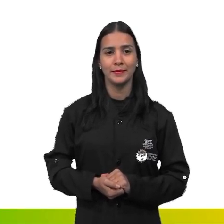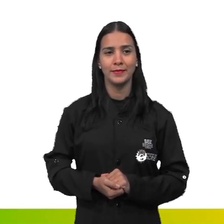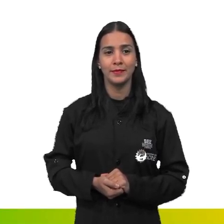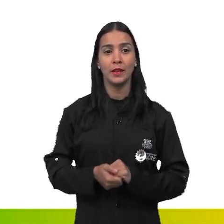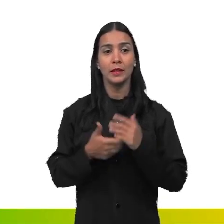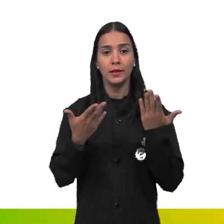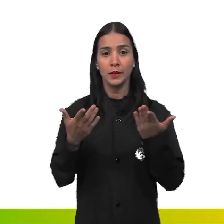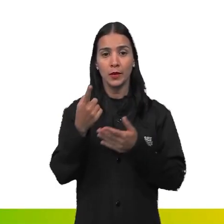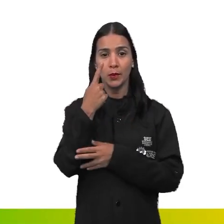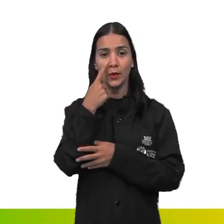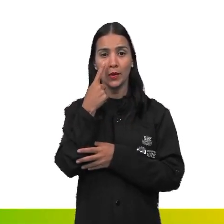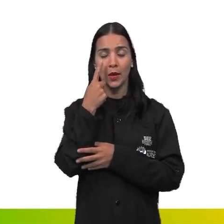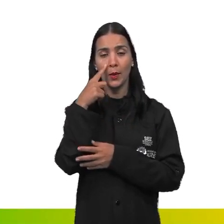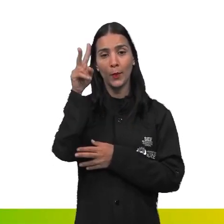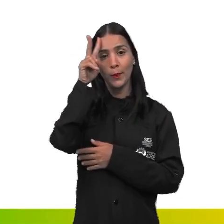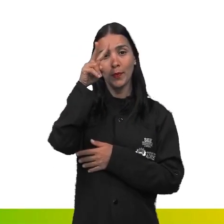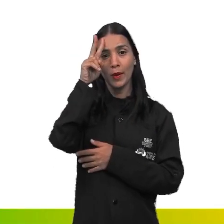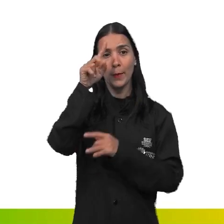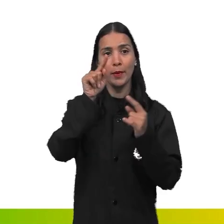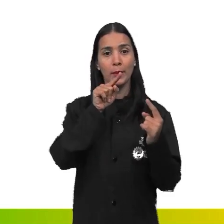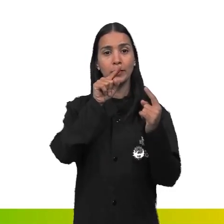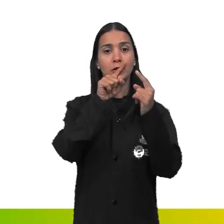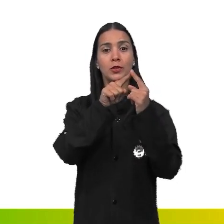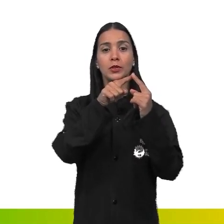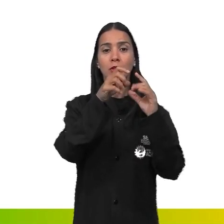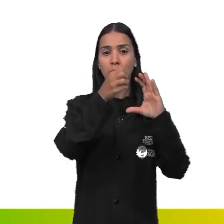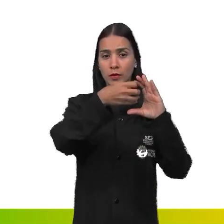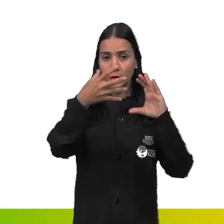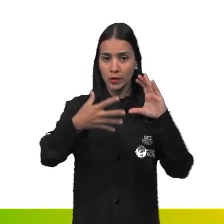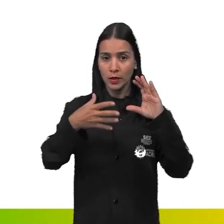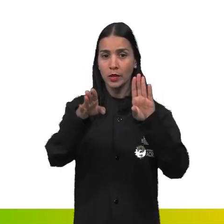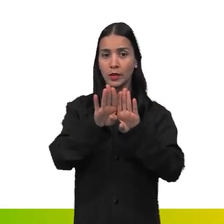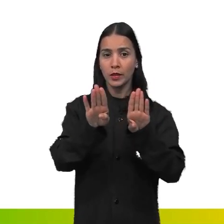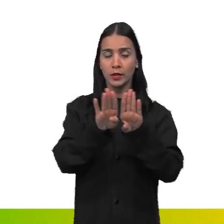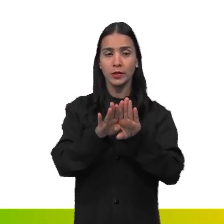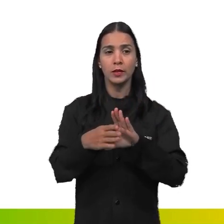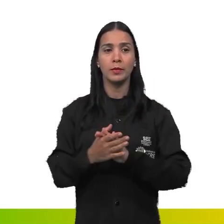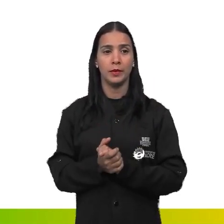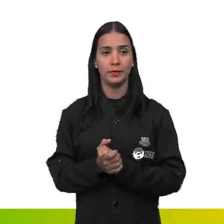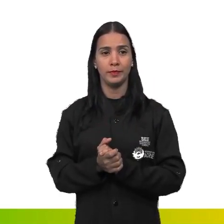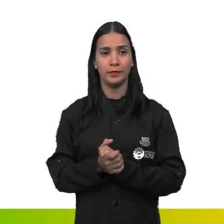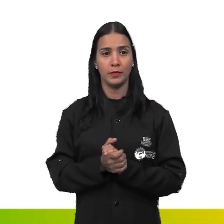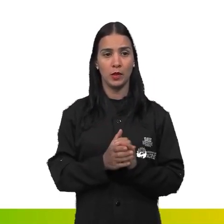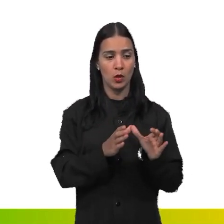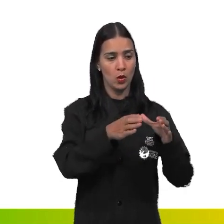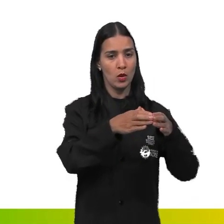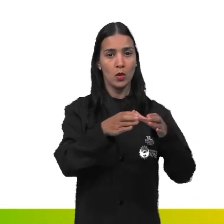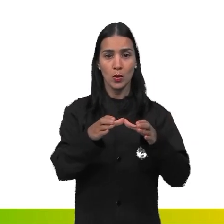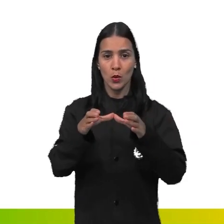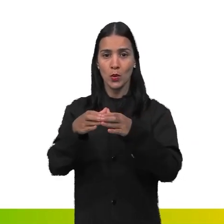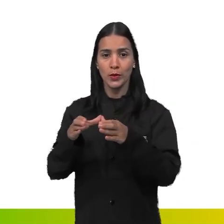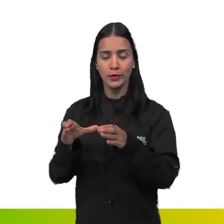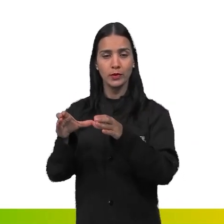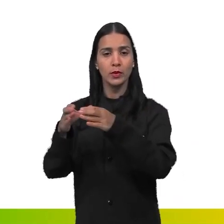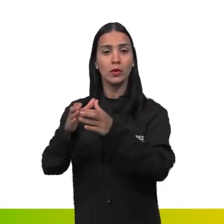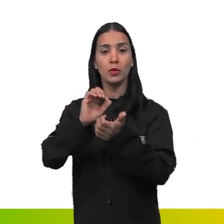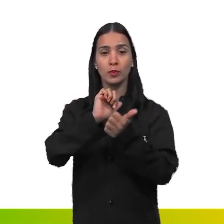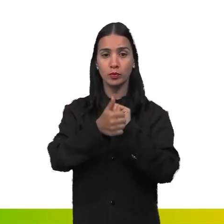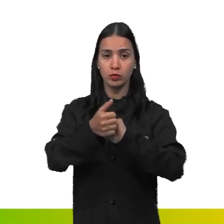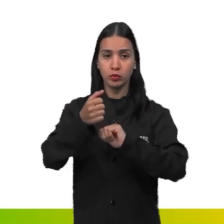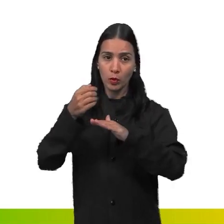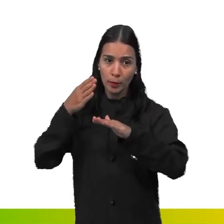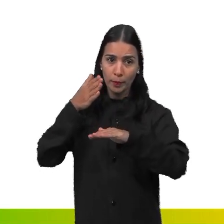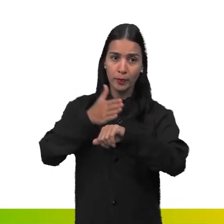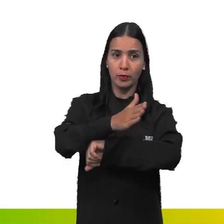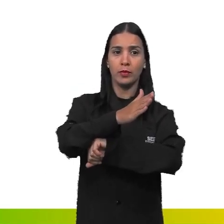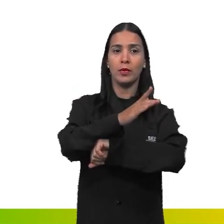gente relembrar alguns objetivos e características dessa modalidade. Ó. As equipes têm como objetivo conduzir,